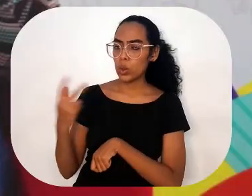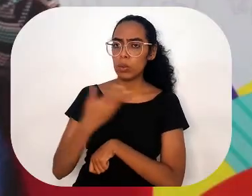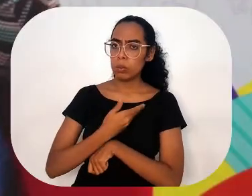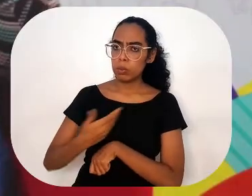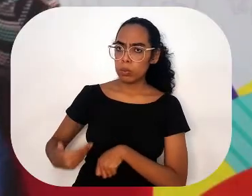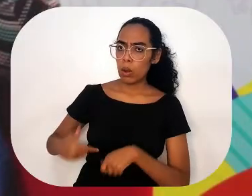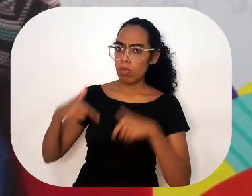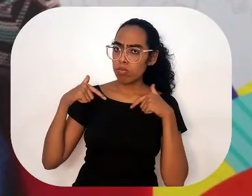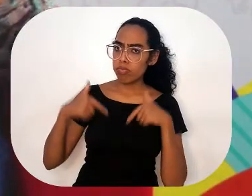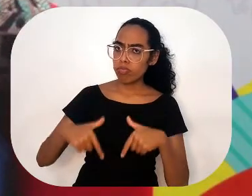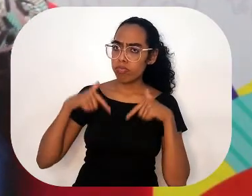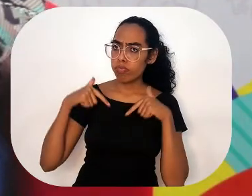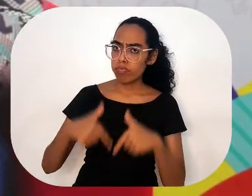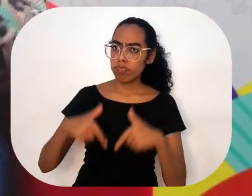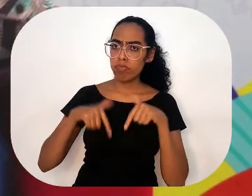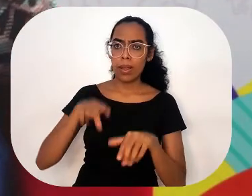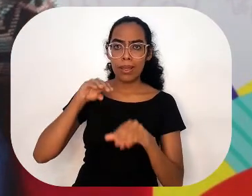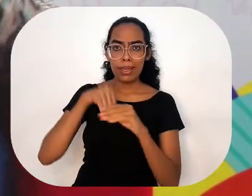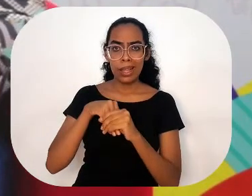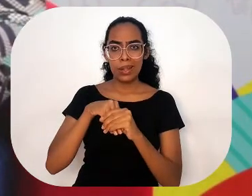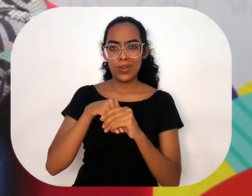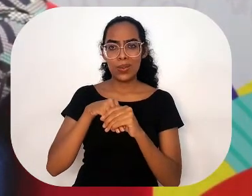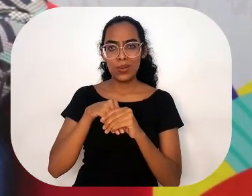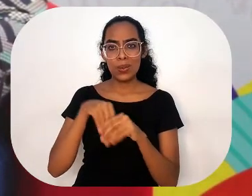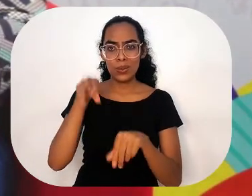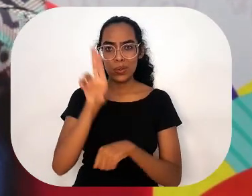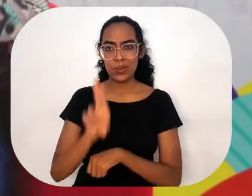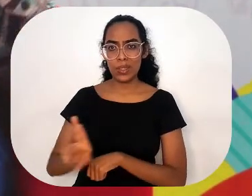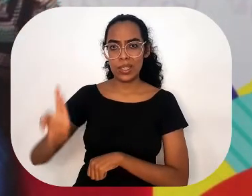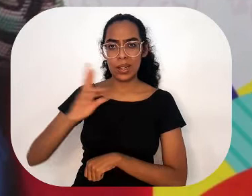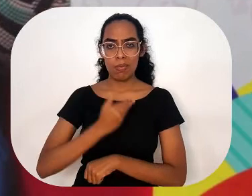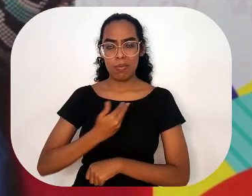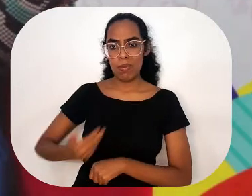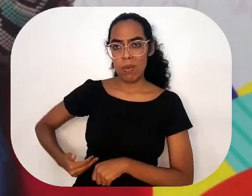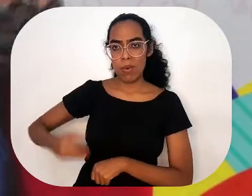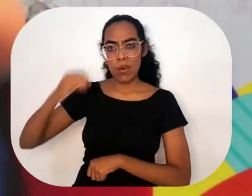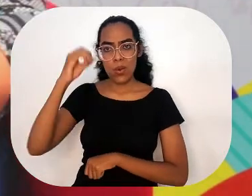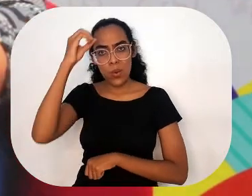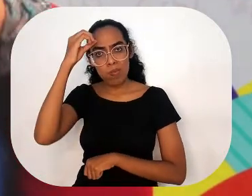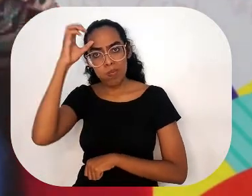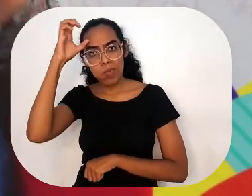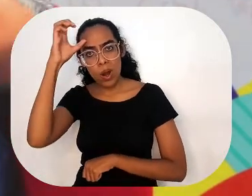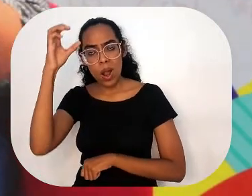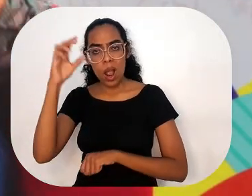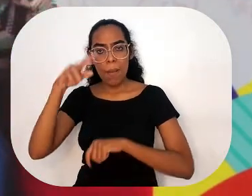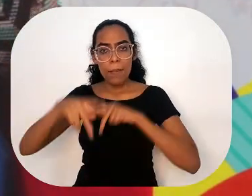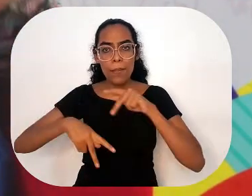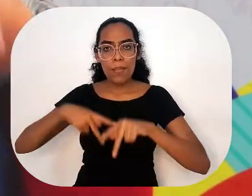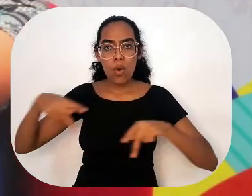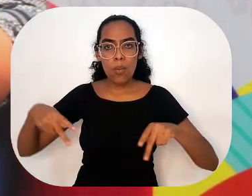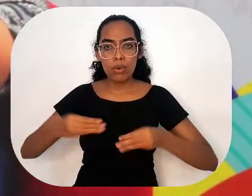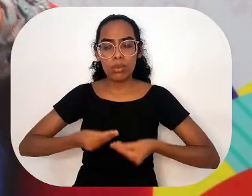e isso tudo realizado nas universidades públicas o conhecimento que é